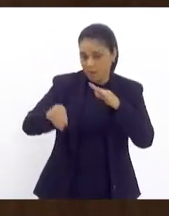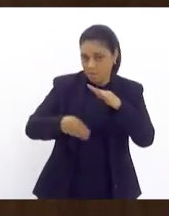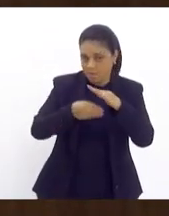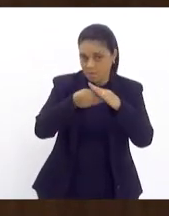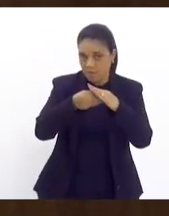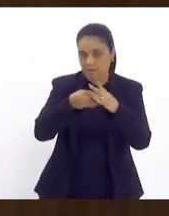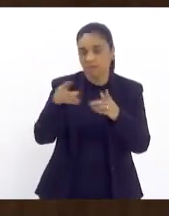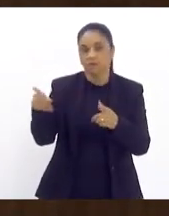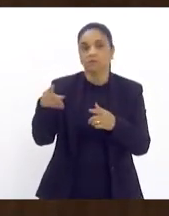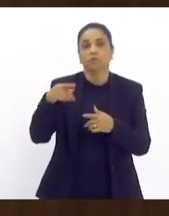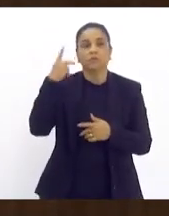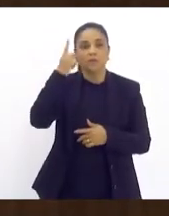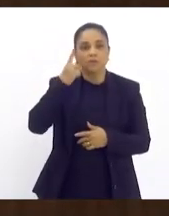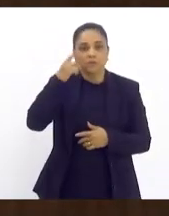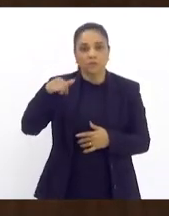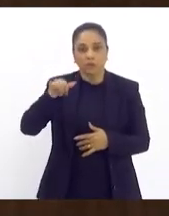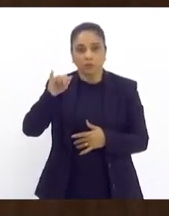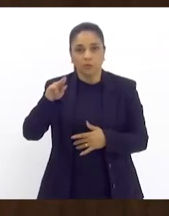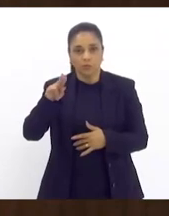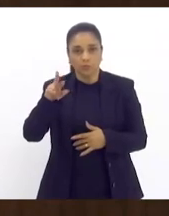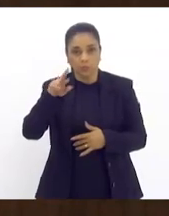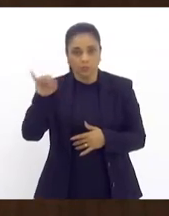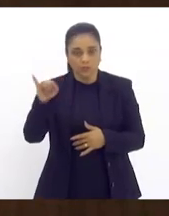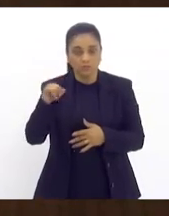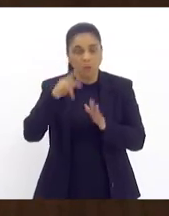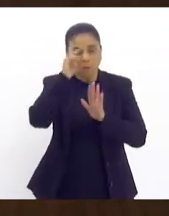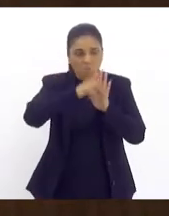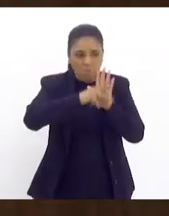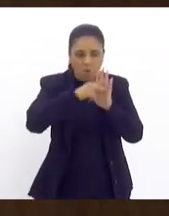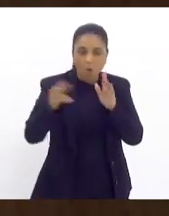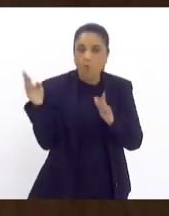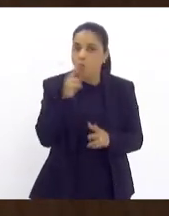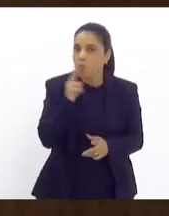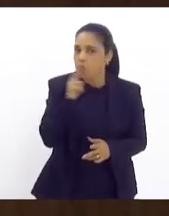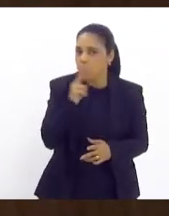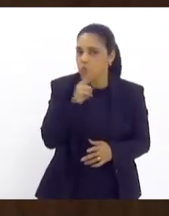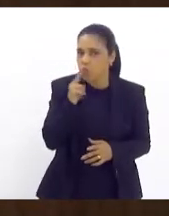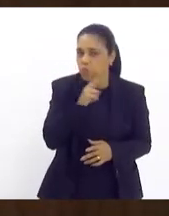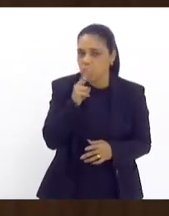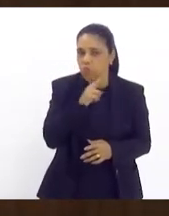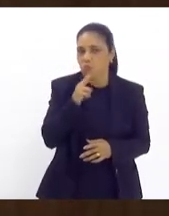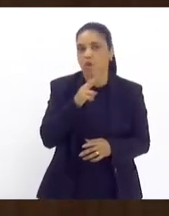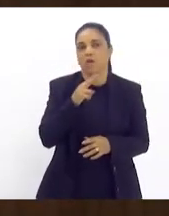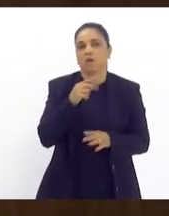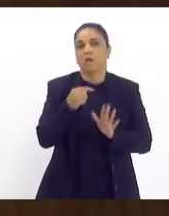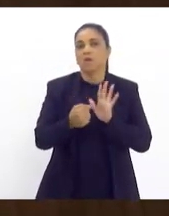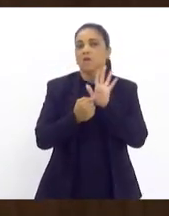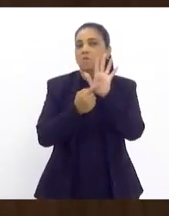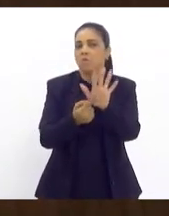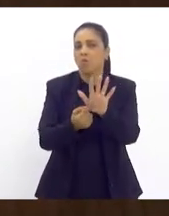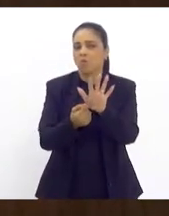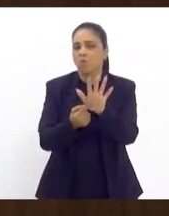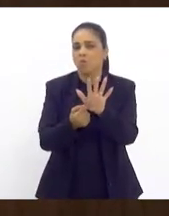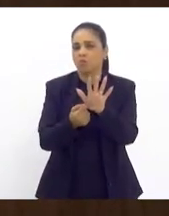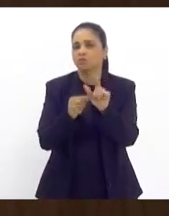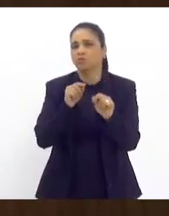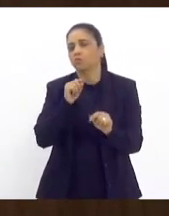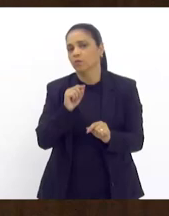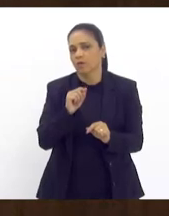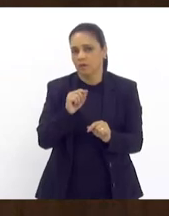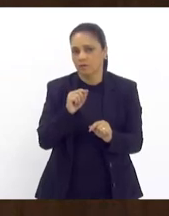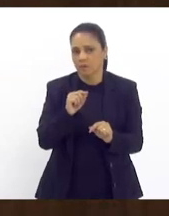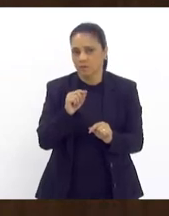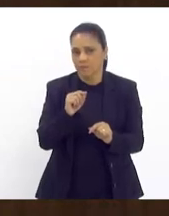eu acho que esse projeto é muito urgente e retrata de uma forma